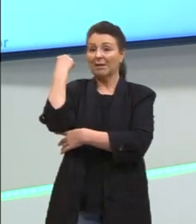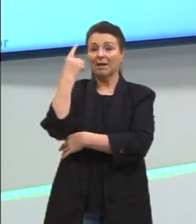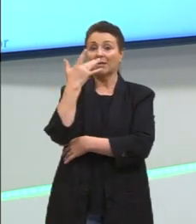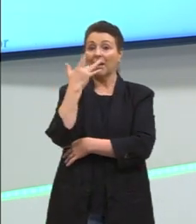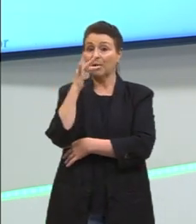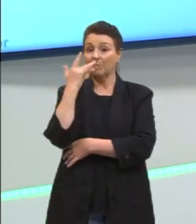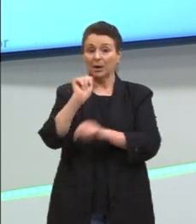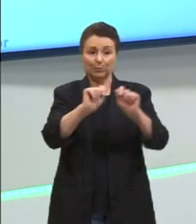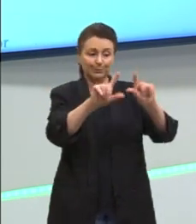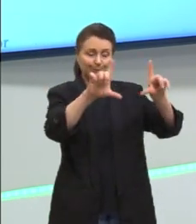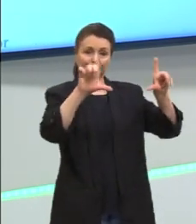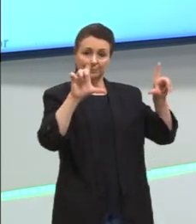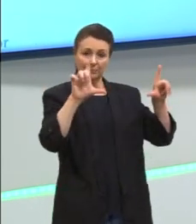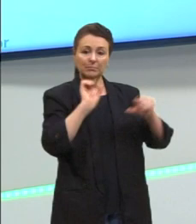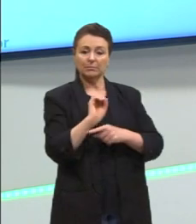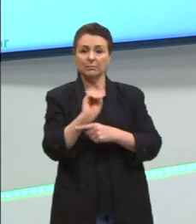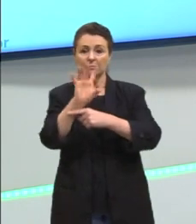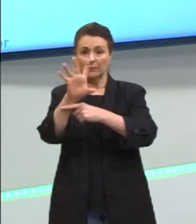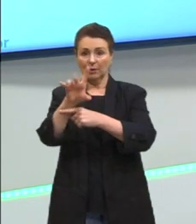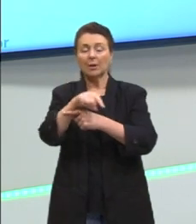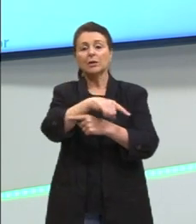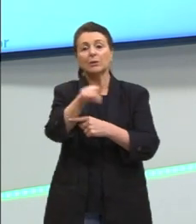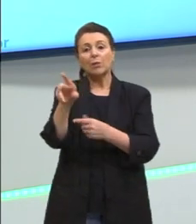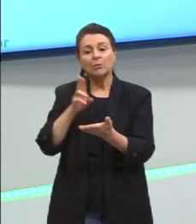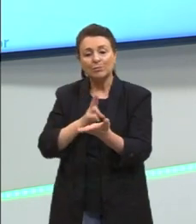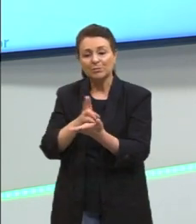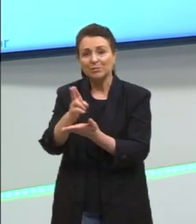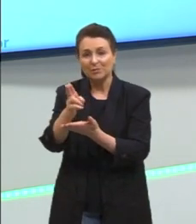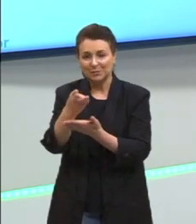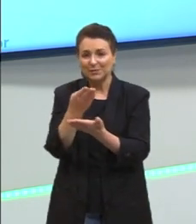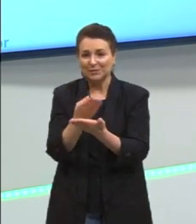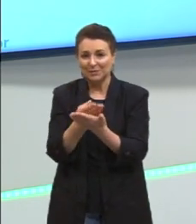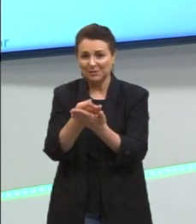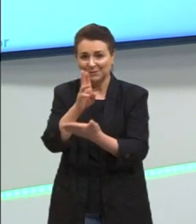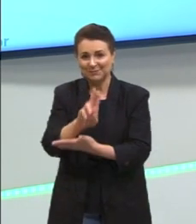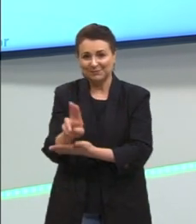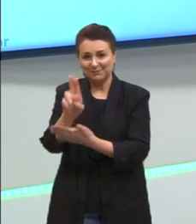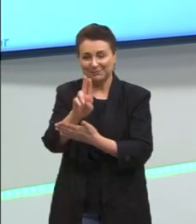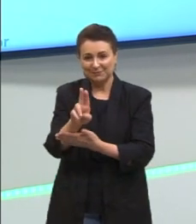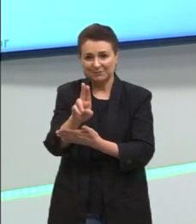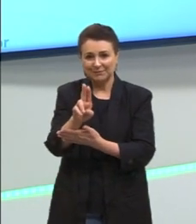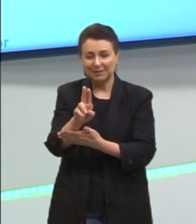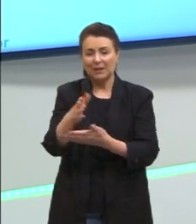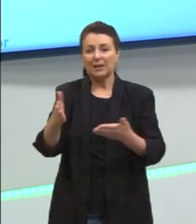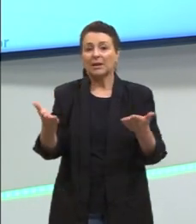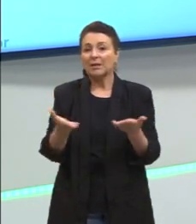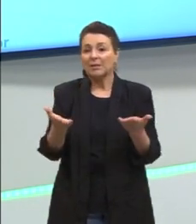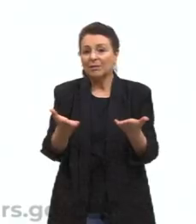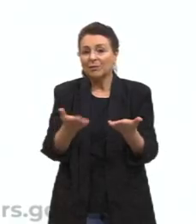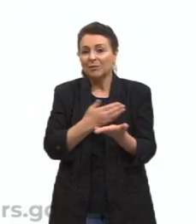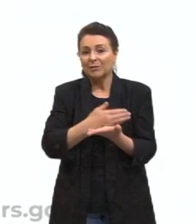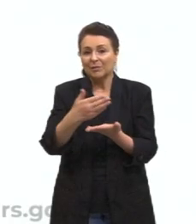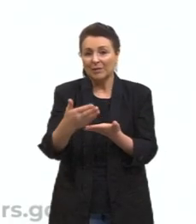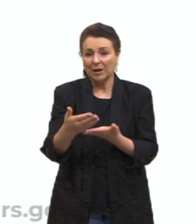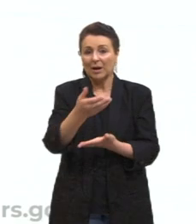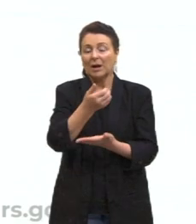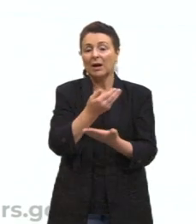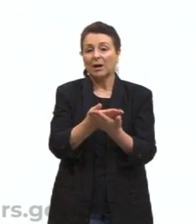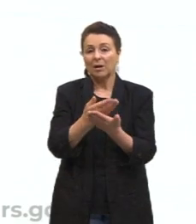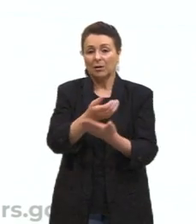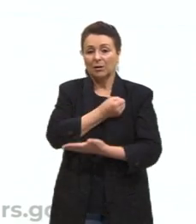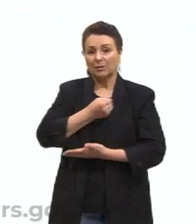são passados os slides do qual nós seguimos as nossas aulas Ok então vamos lá para aula de número 27